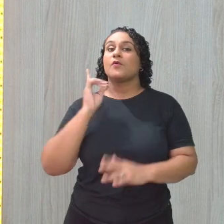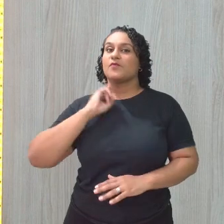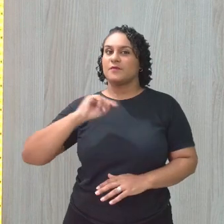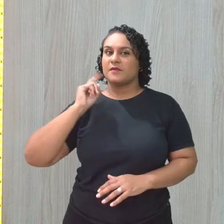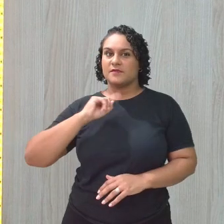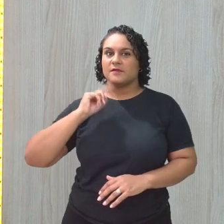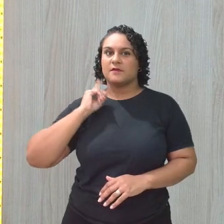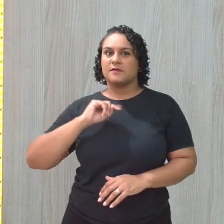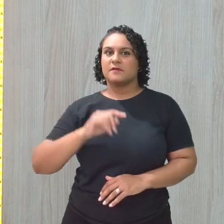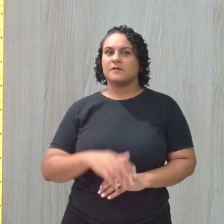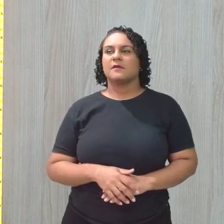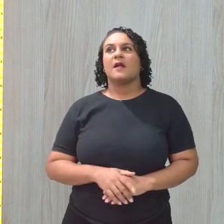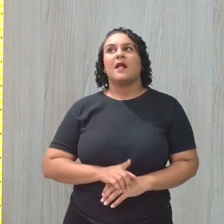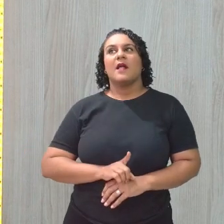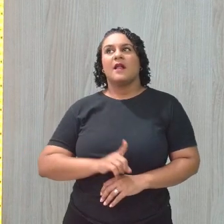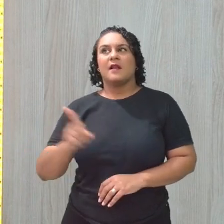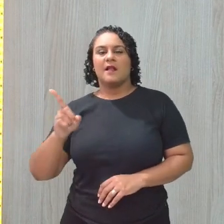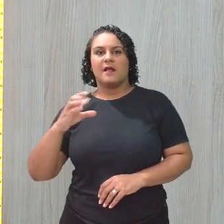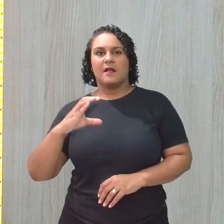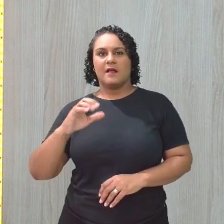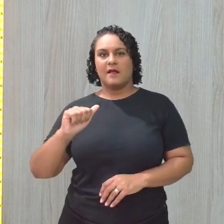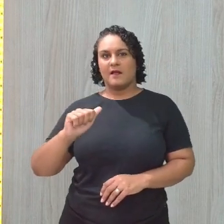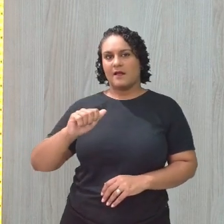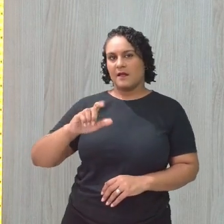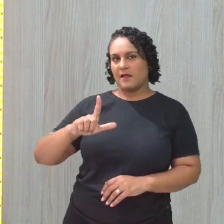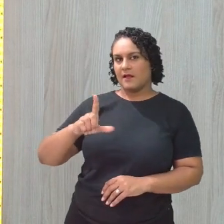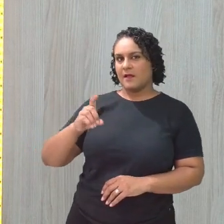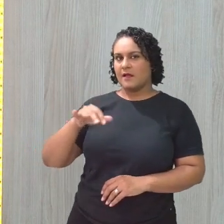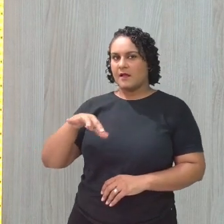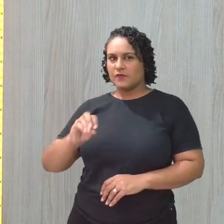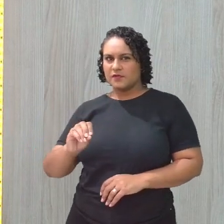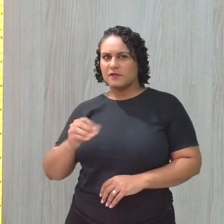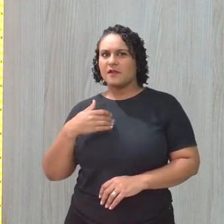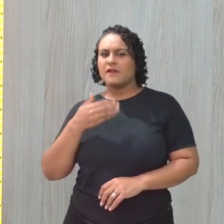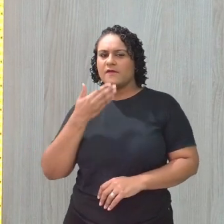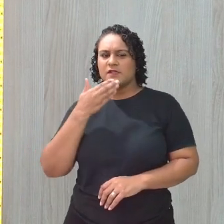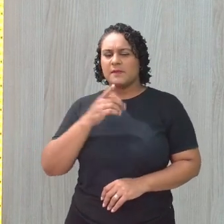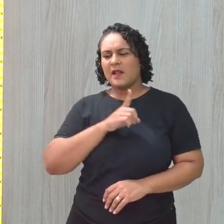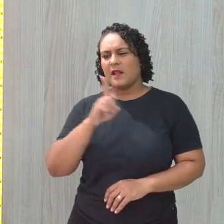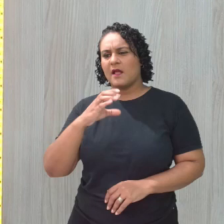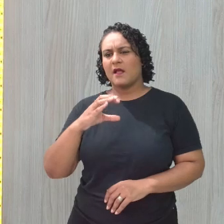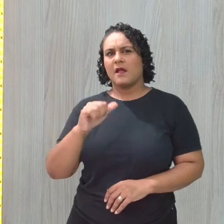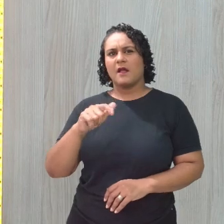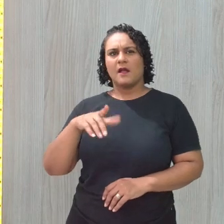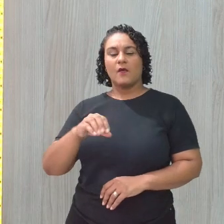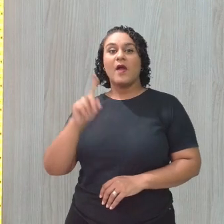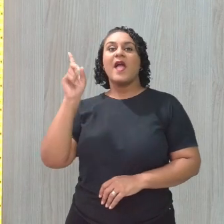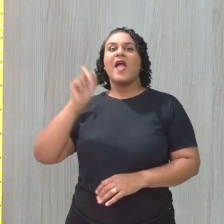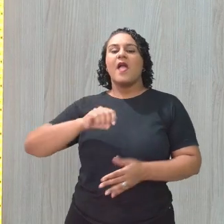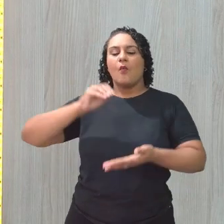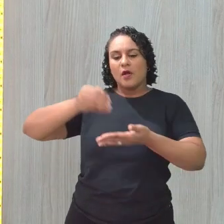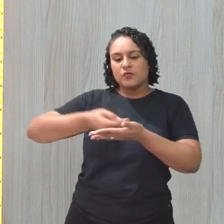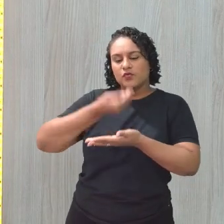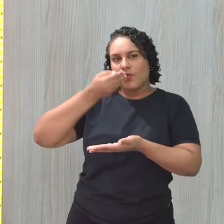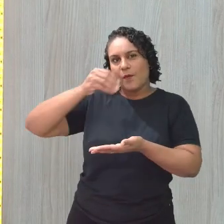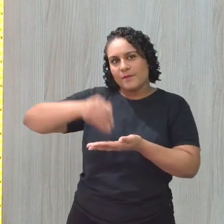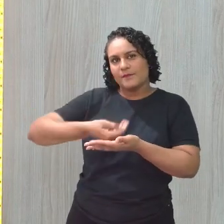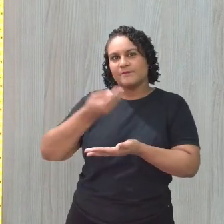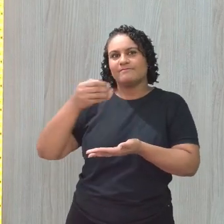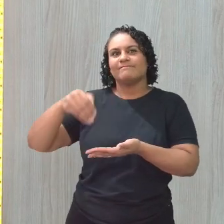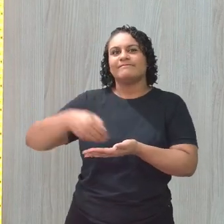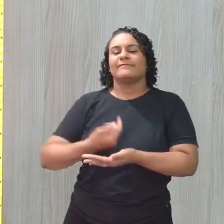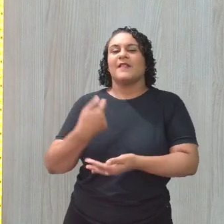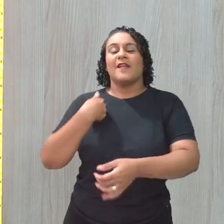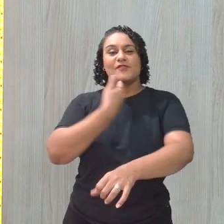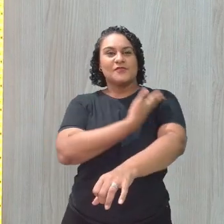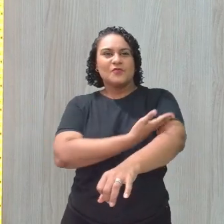lá, o que a gente chama de caldinho aqui, Sim. e você pede um caldo lá, o caldo é uma sopa. Isso. Então, a gente que está